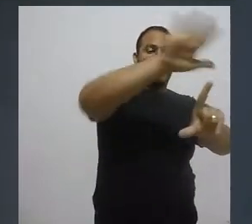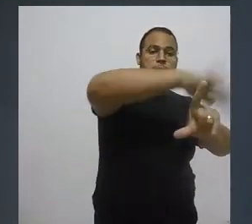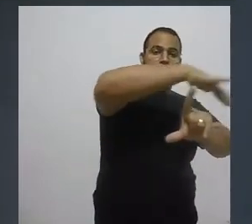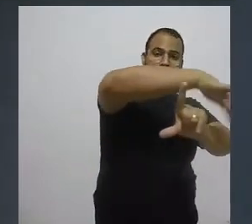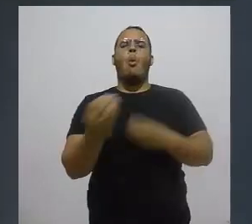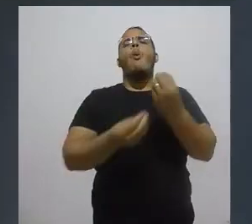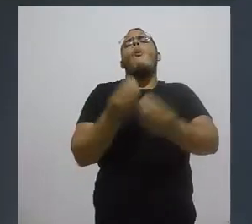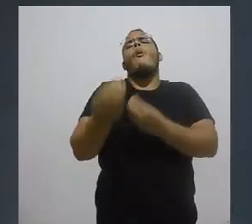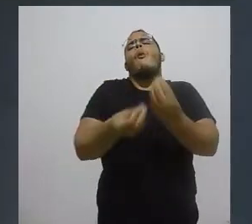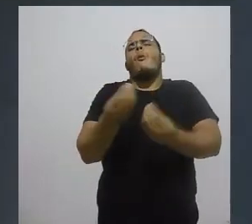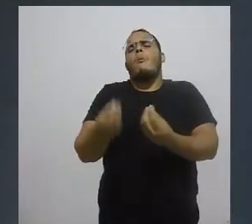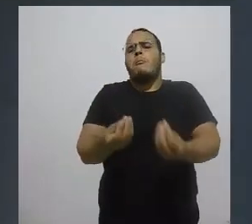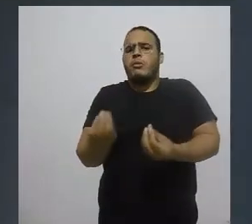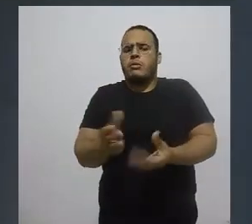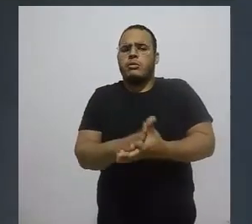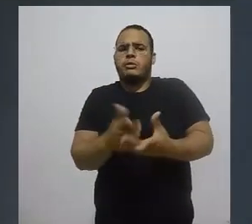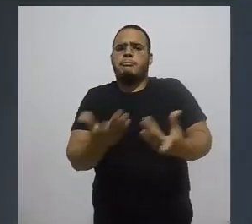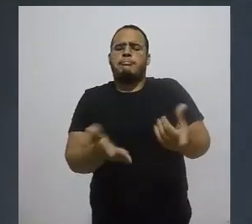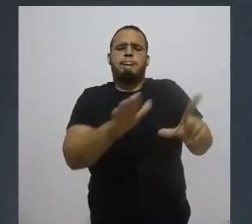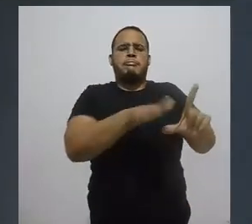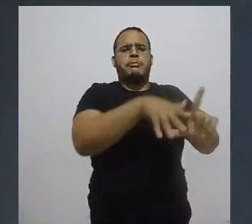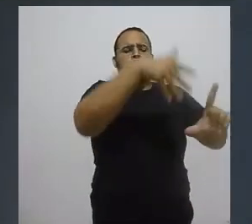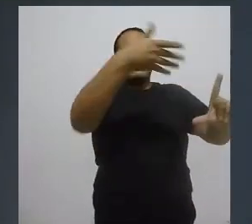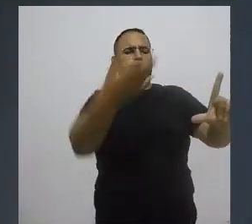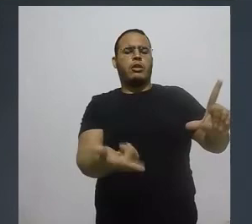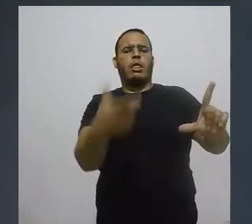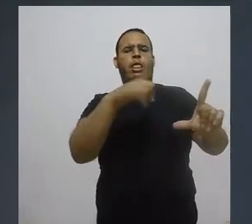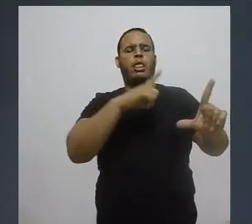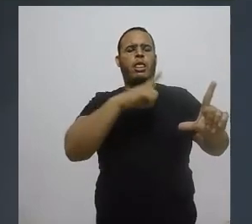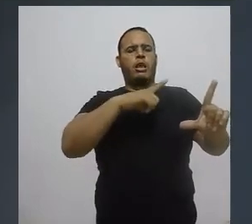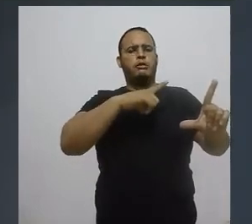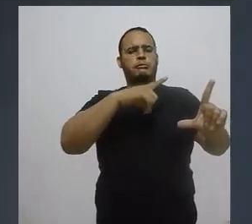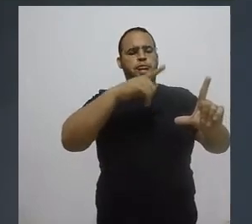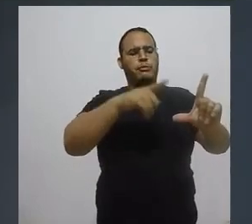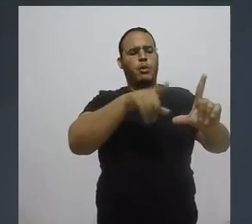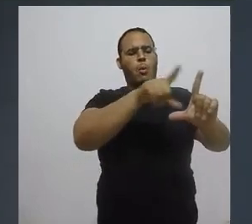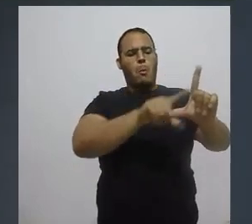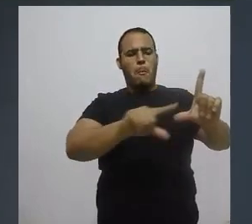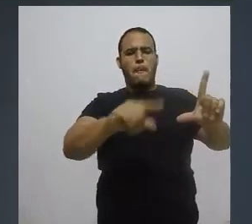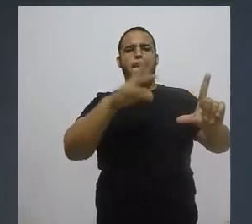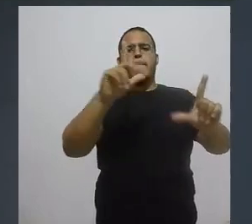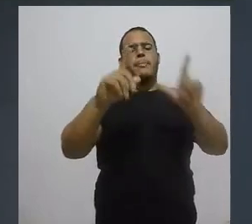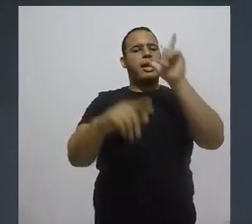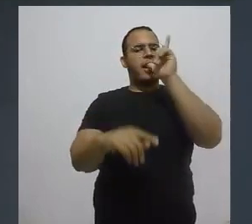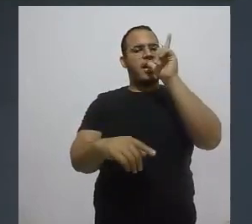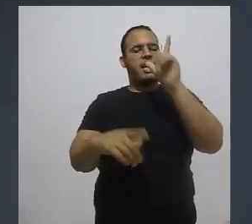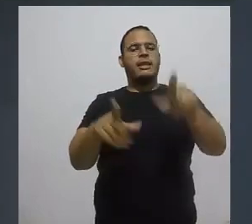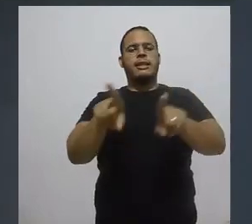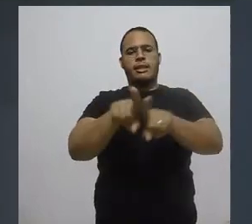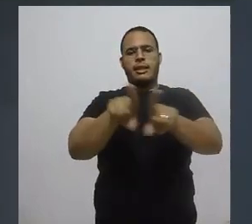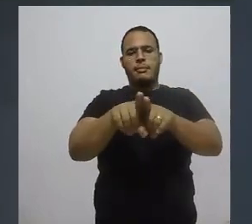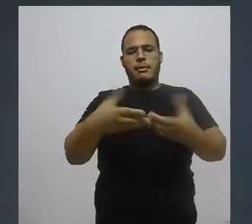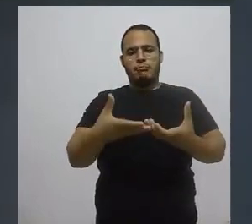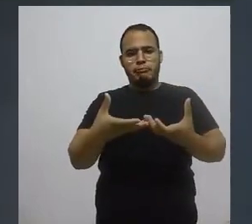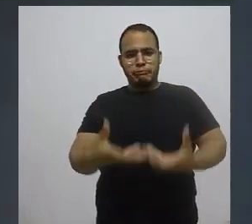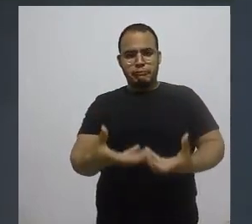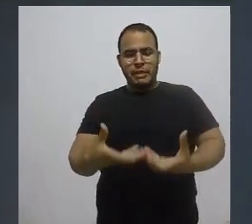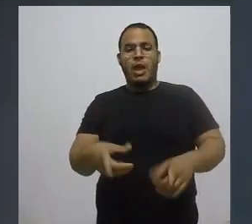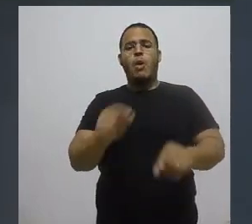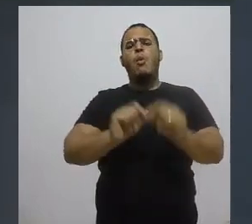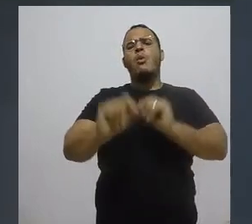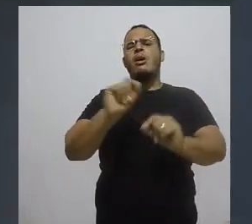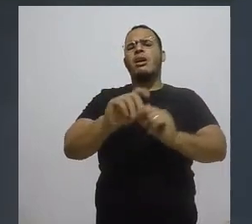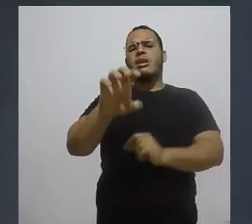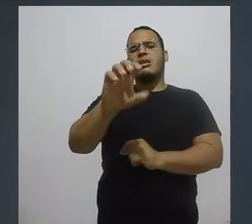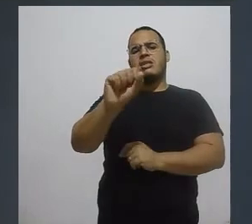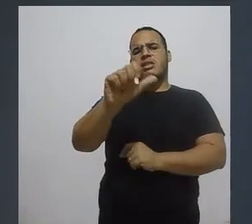aqui como os órgãos externos, a gente vai ter o pênis e também o saco escrotal. O que é esse saco escrotal? A